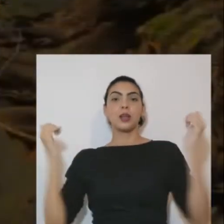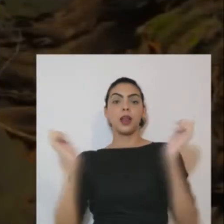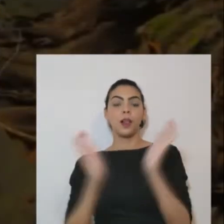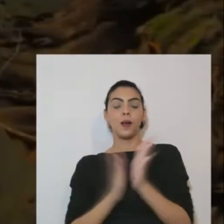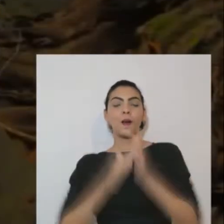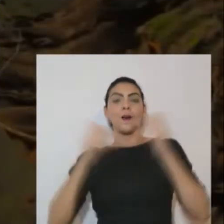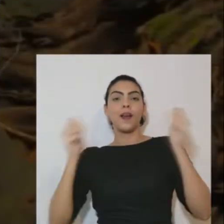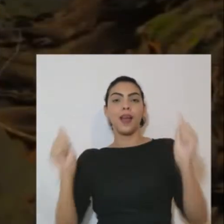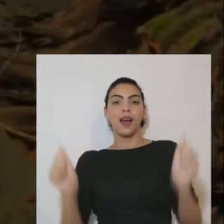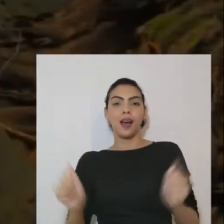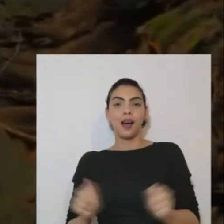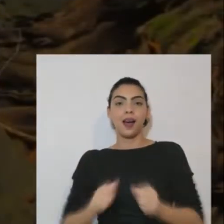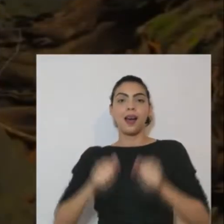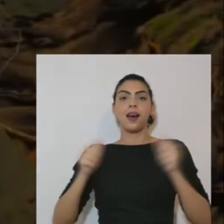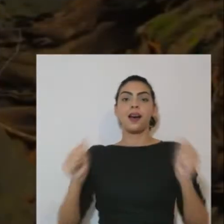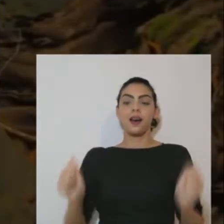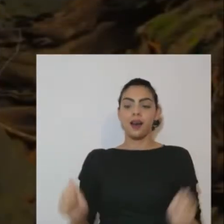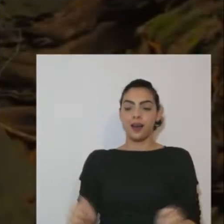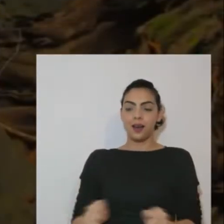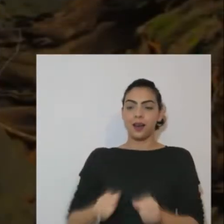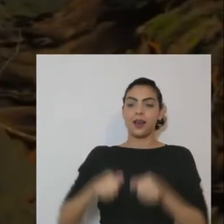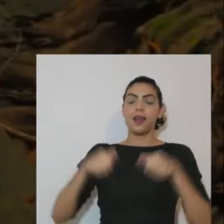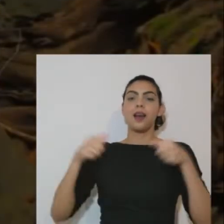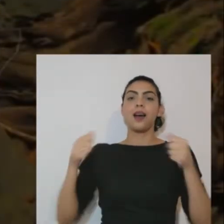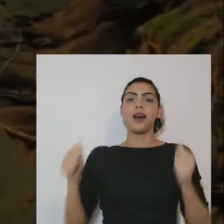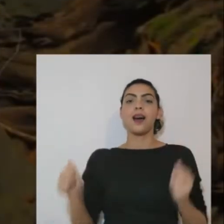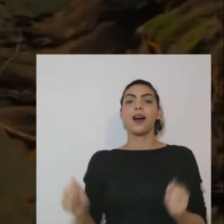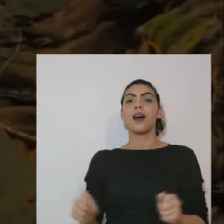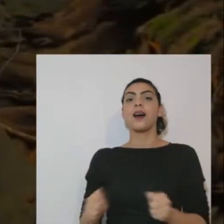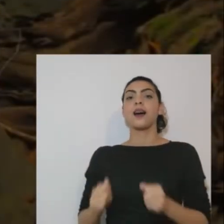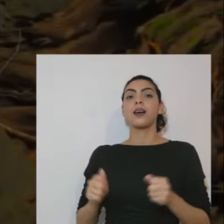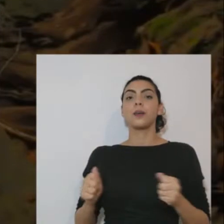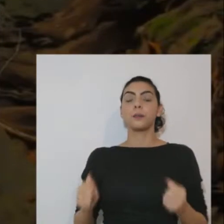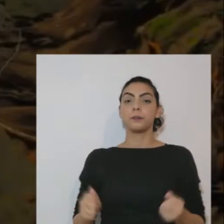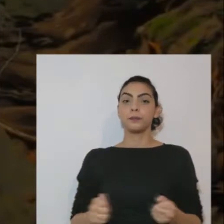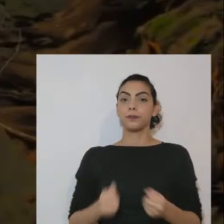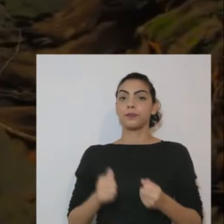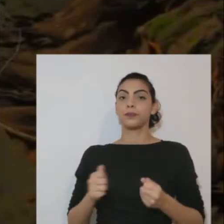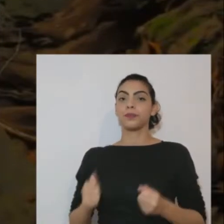fervor, aleluia, aleluia.